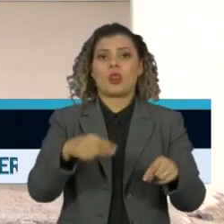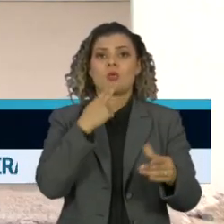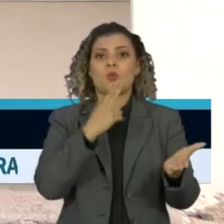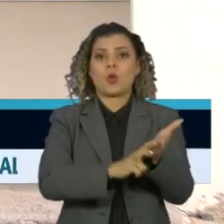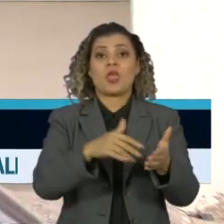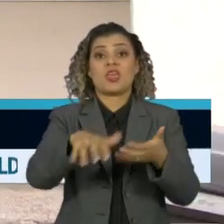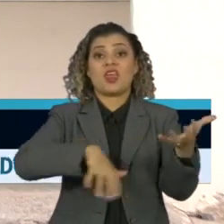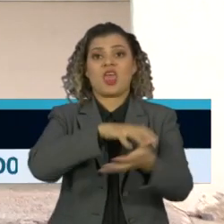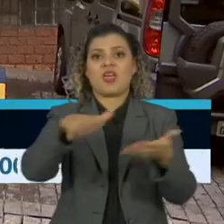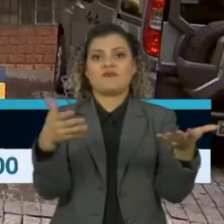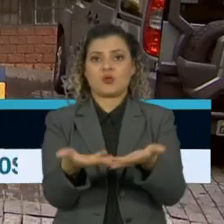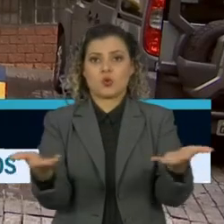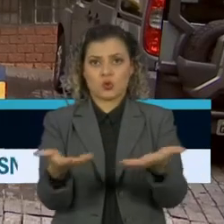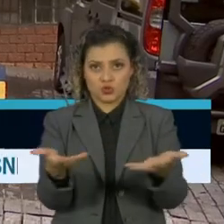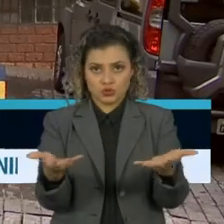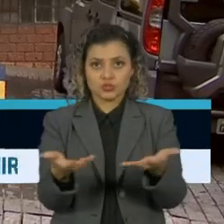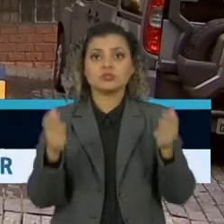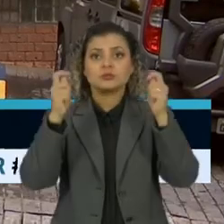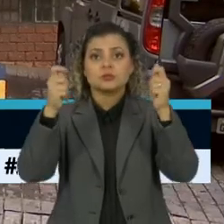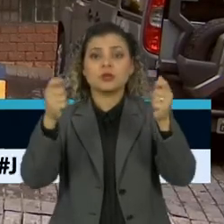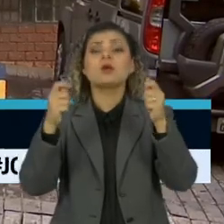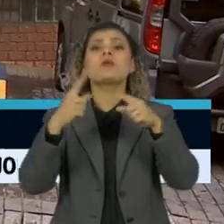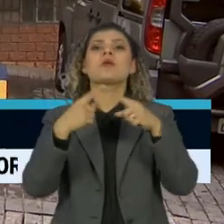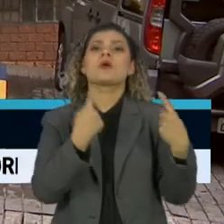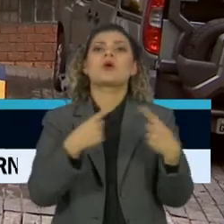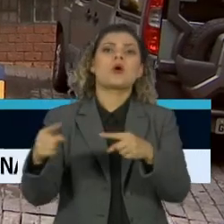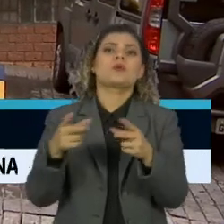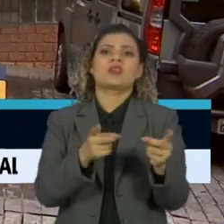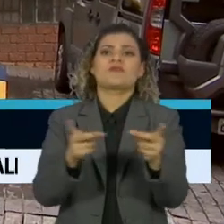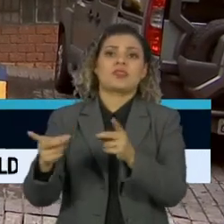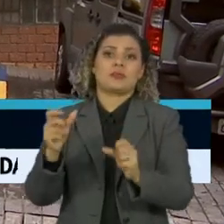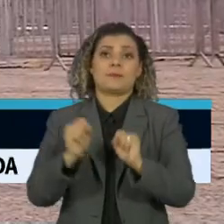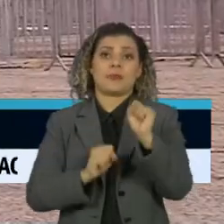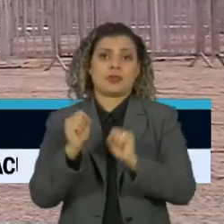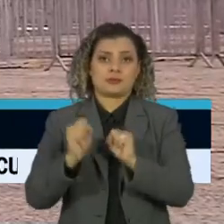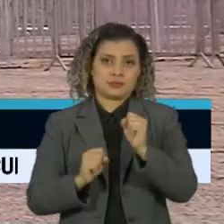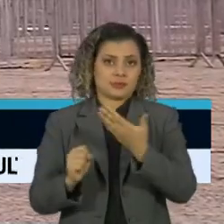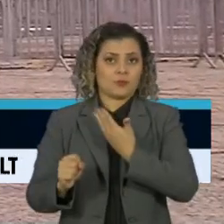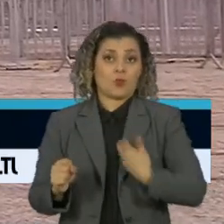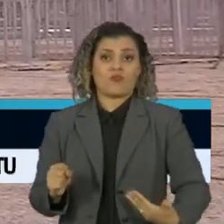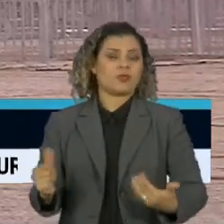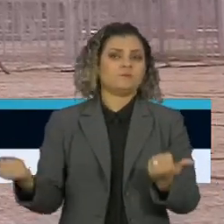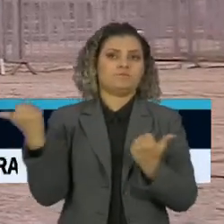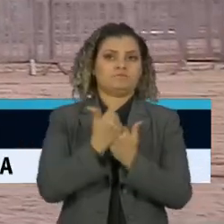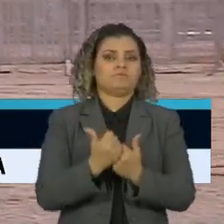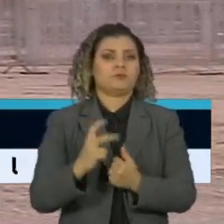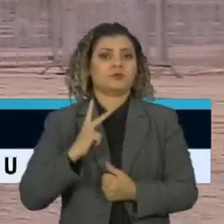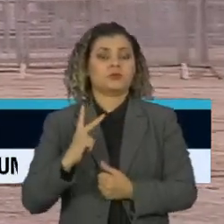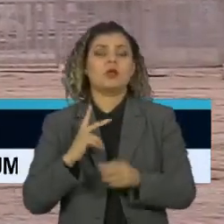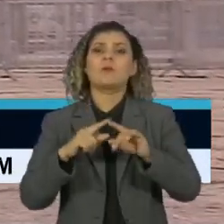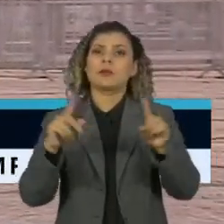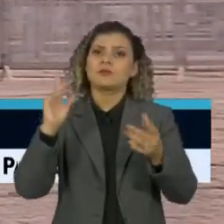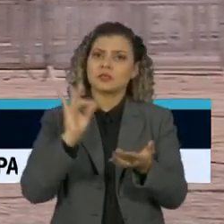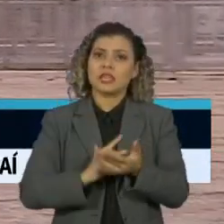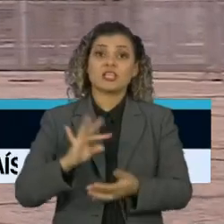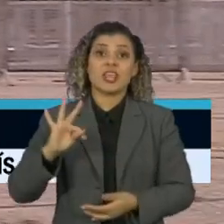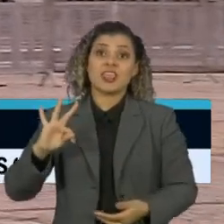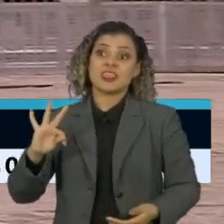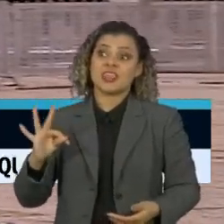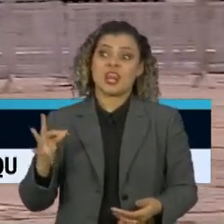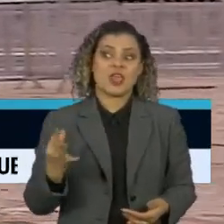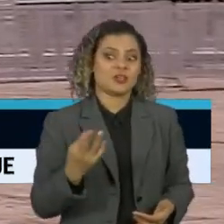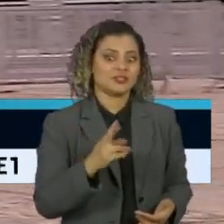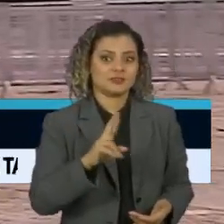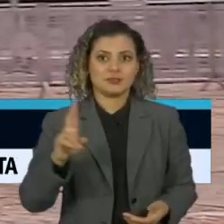greve hoje, entre outros motivos, em protesto contra a venda da estatal. Mas o cumprimento da meta trilionária do